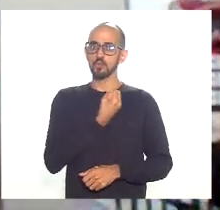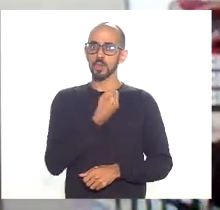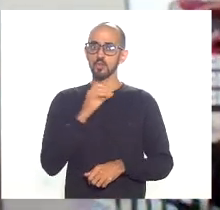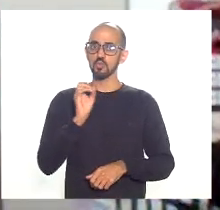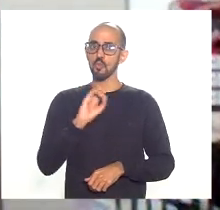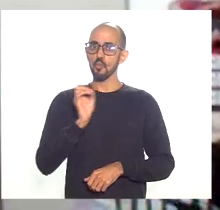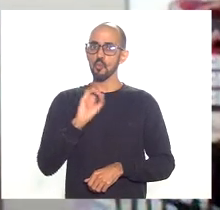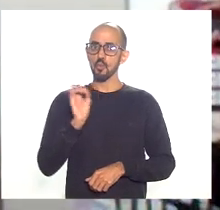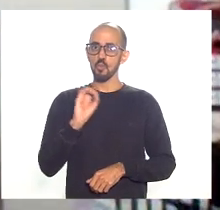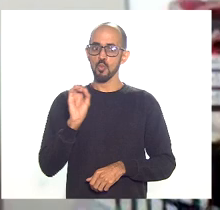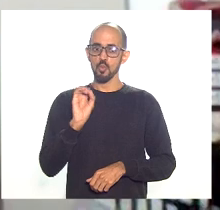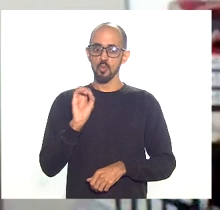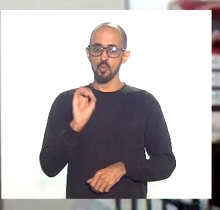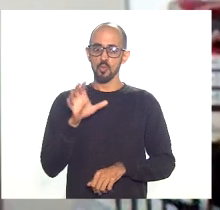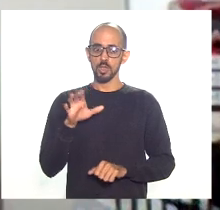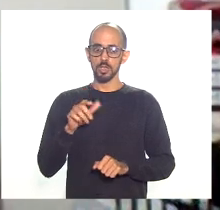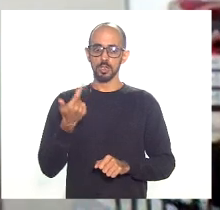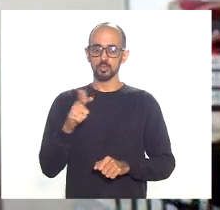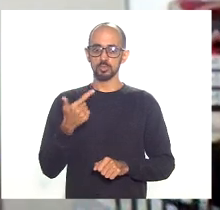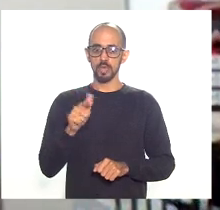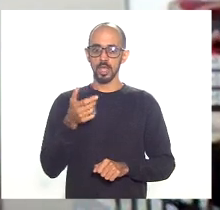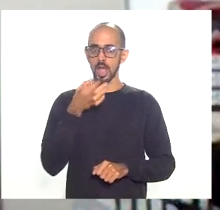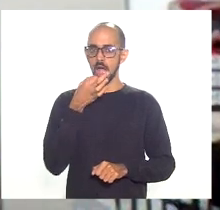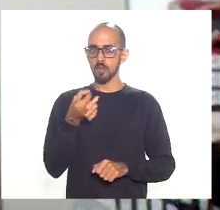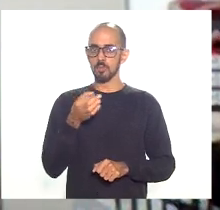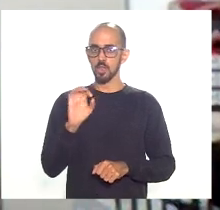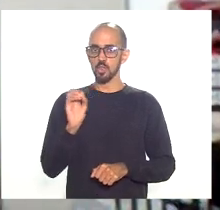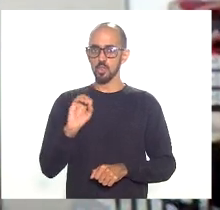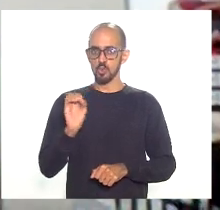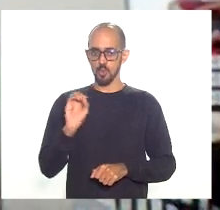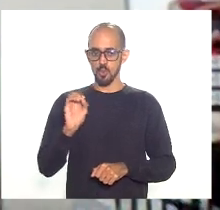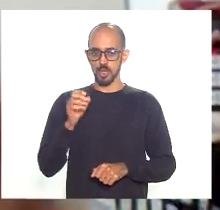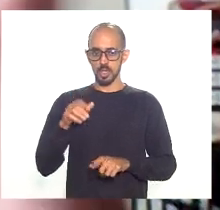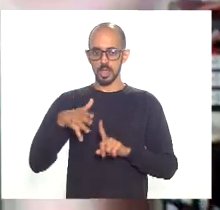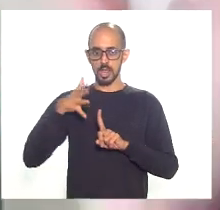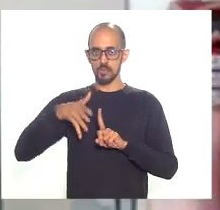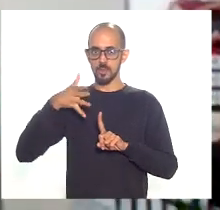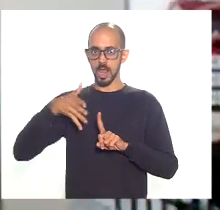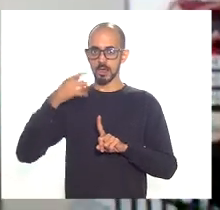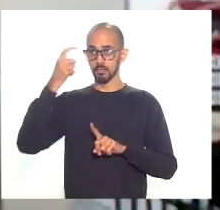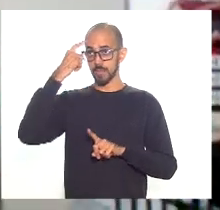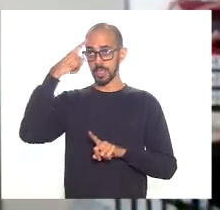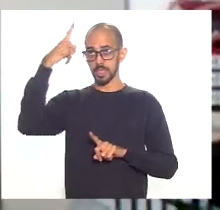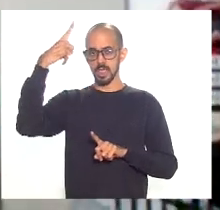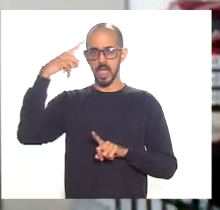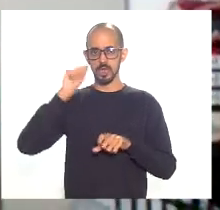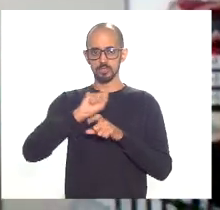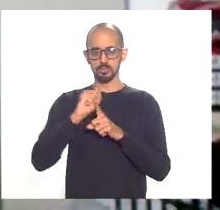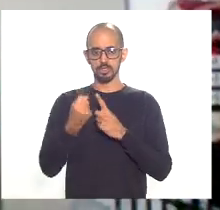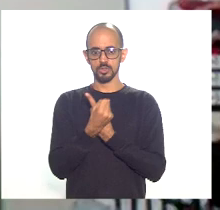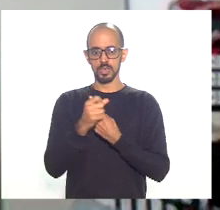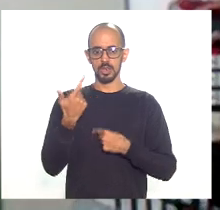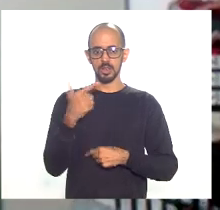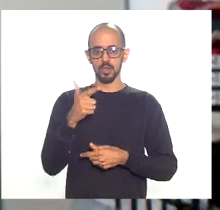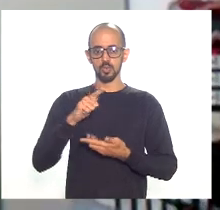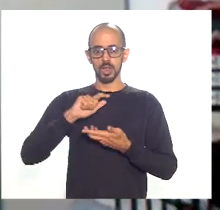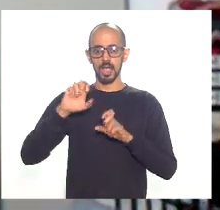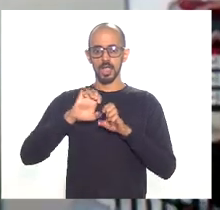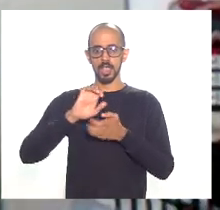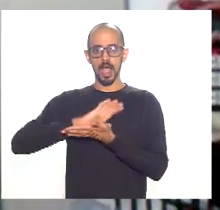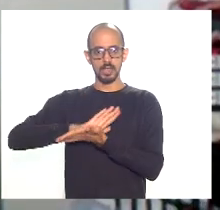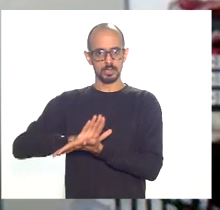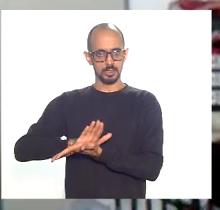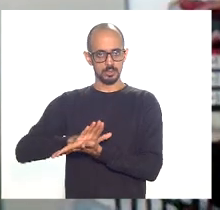um dos argumentos apresentados, faz uma fala onde ele idealiza uma sociedade sem racismo e diz